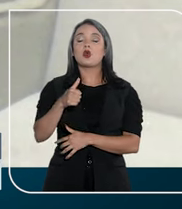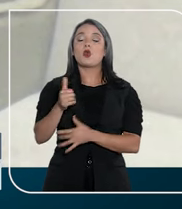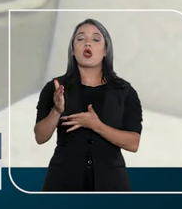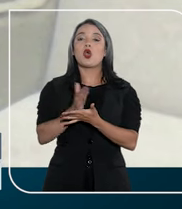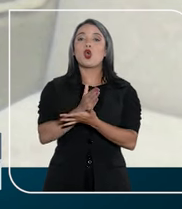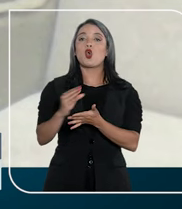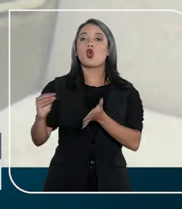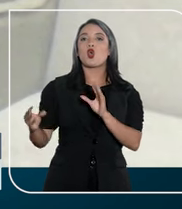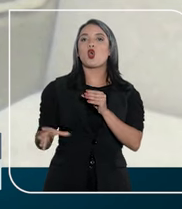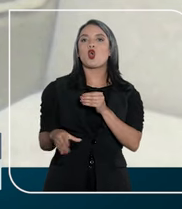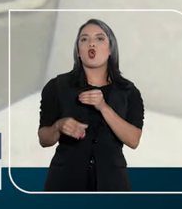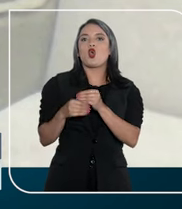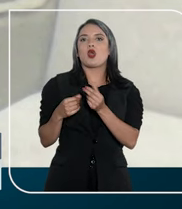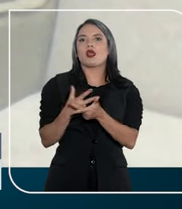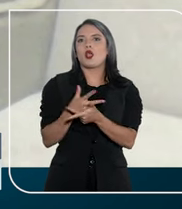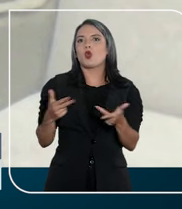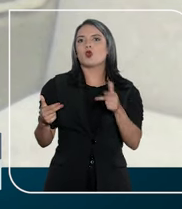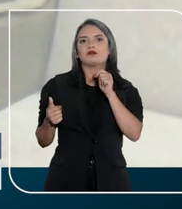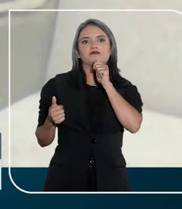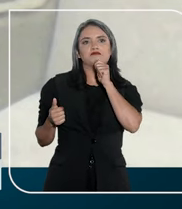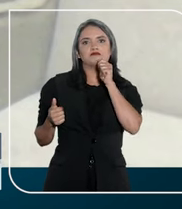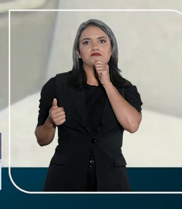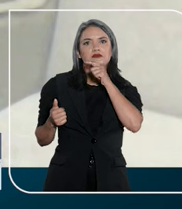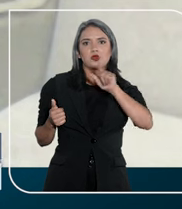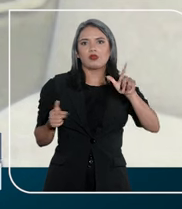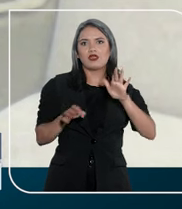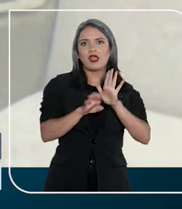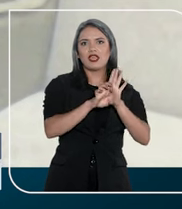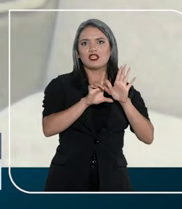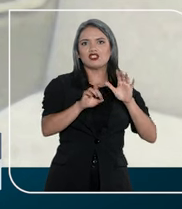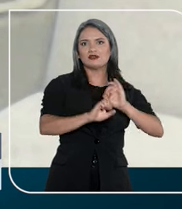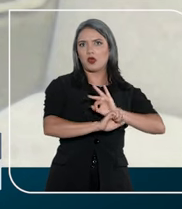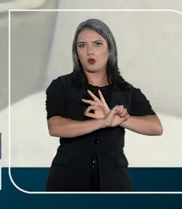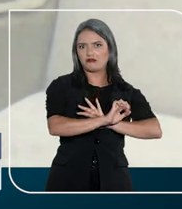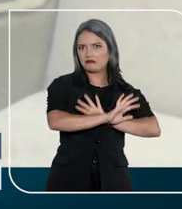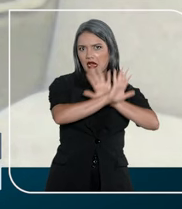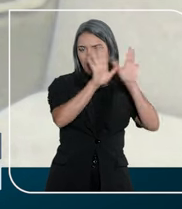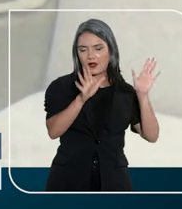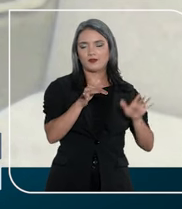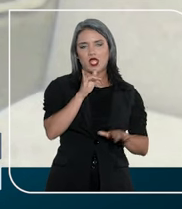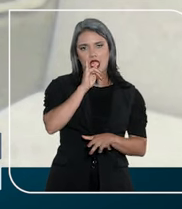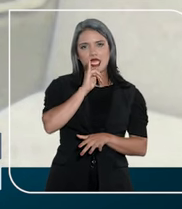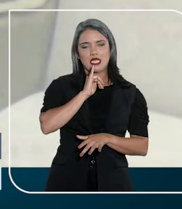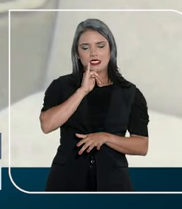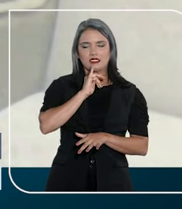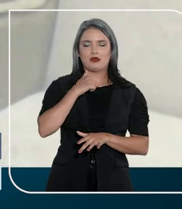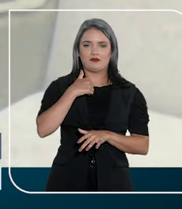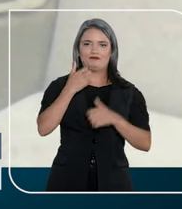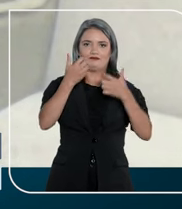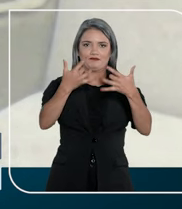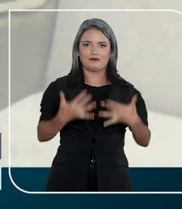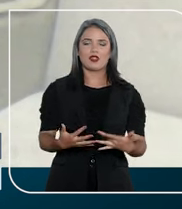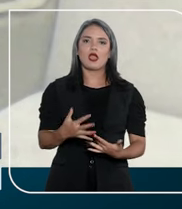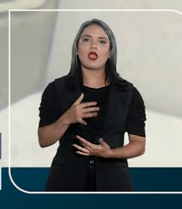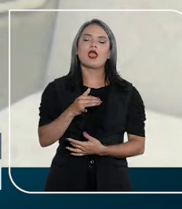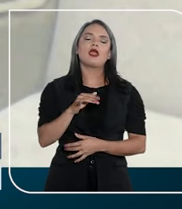contemplados nos macrotemas do edital. Então, eu vou dar um exemplo para facilitar a compreensão. Imaginemos que num concurso da